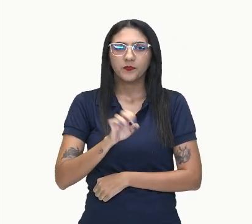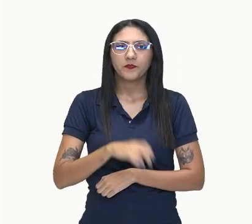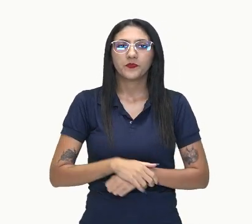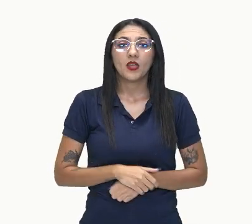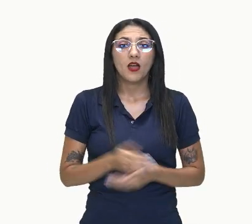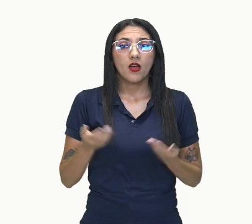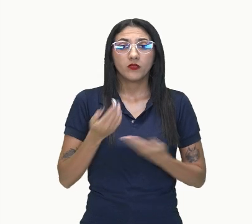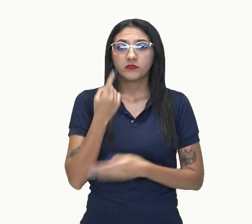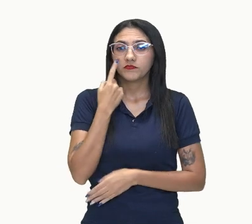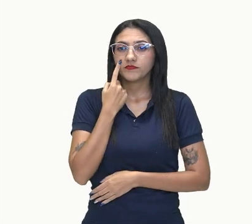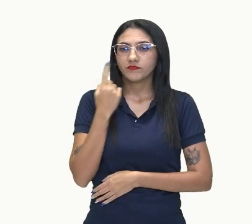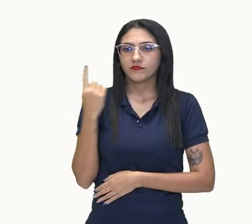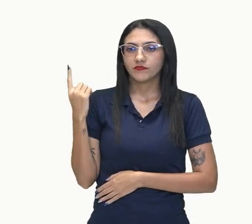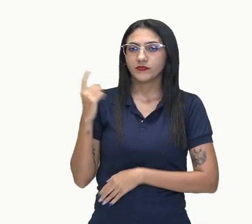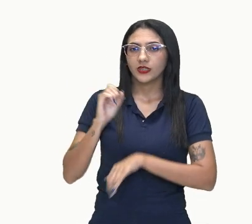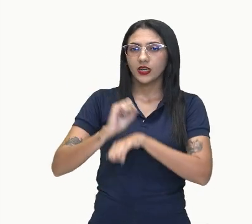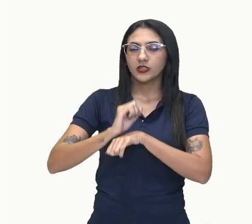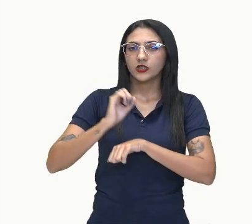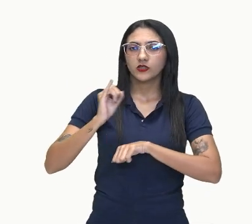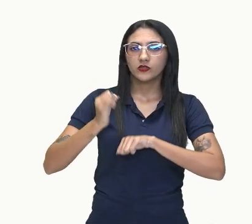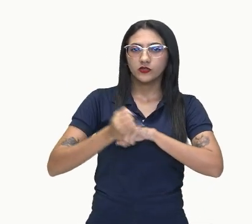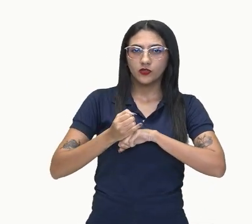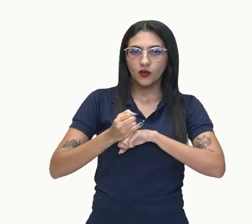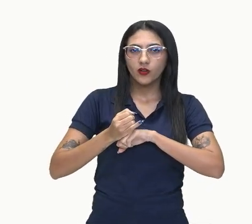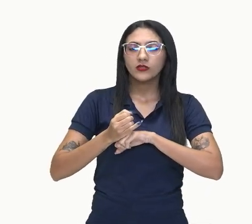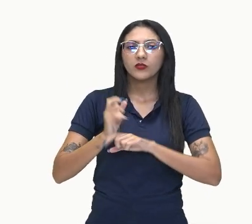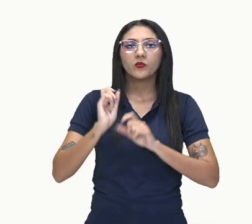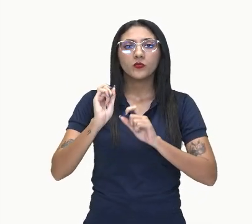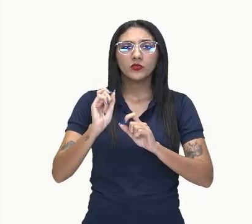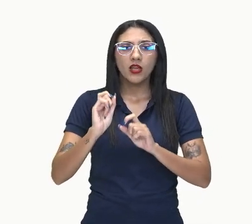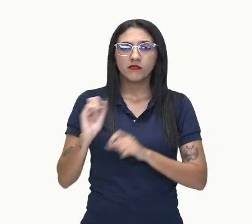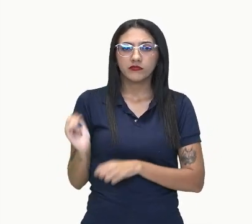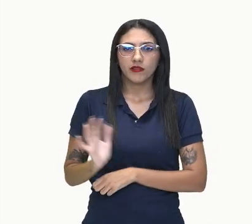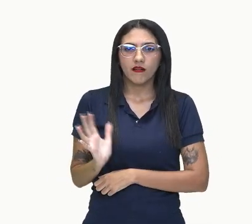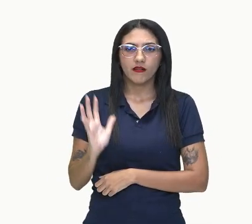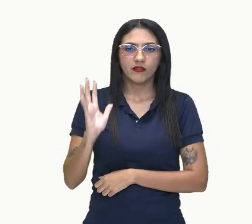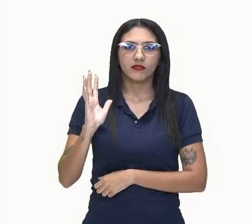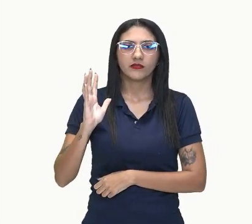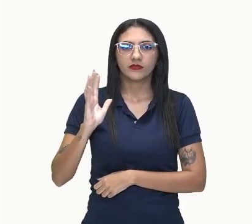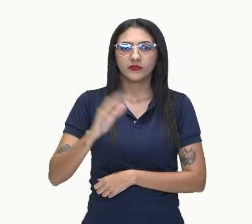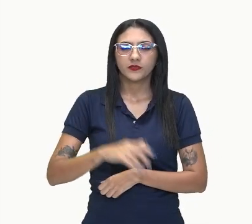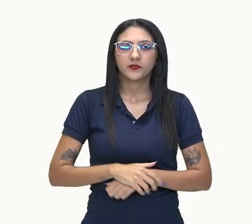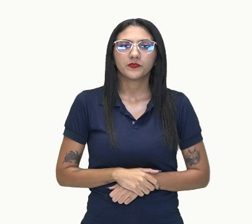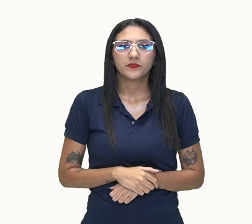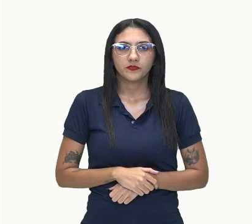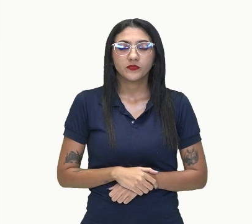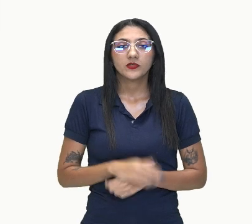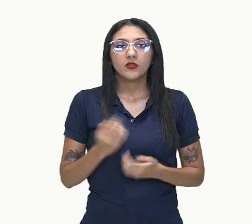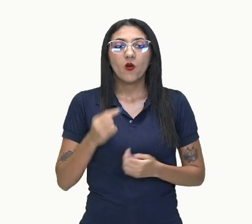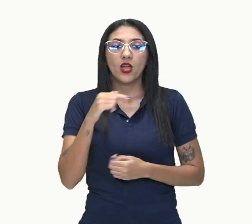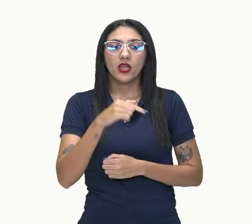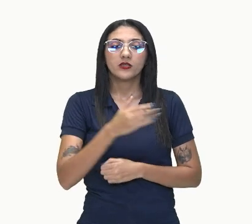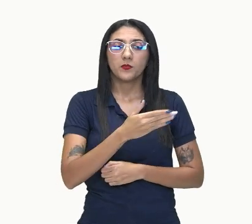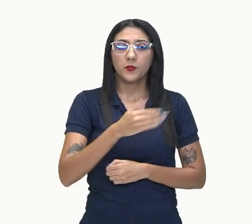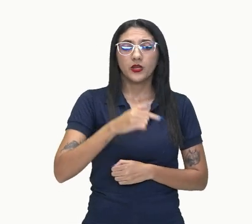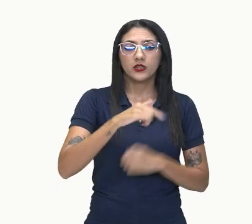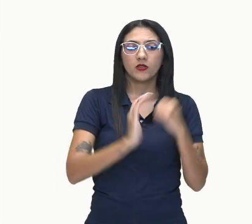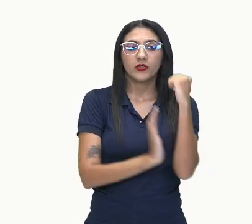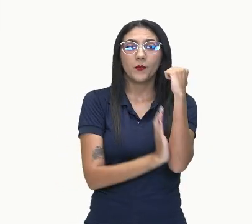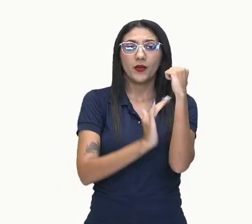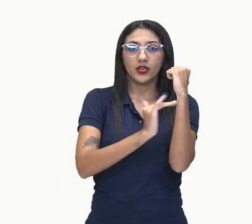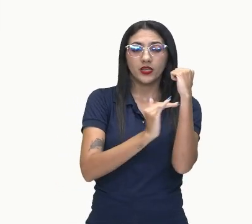adjetivo expensive, ok? Que é caro. Eu falo, tambaqui ele é